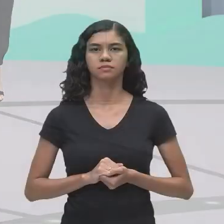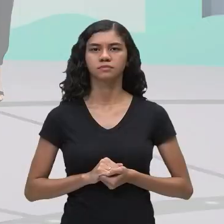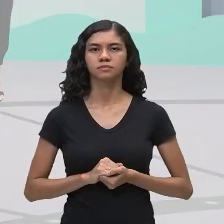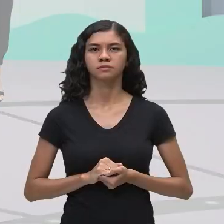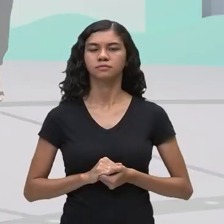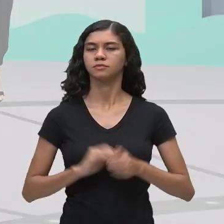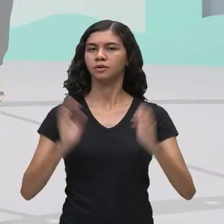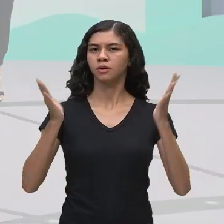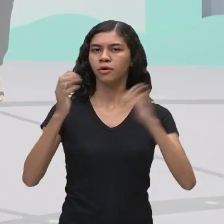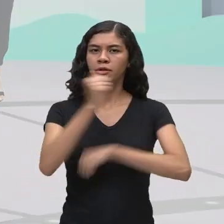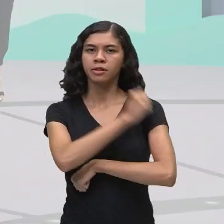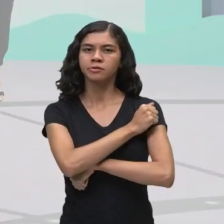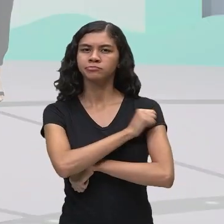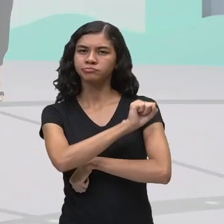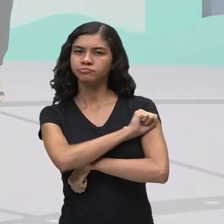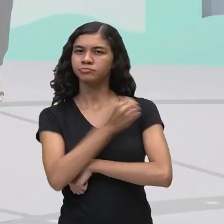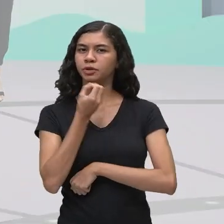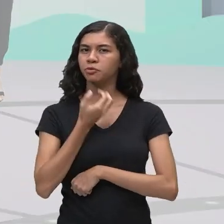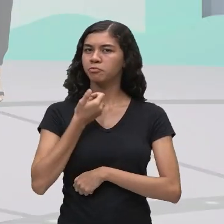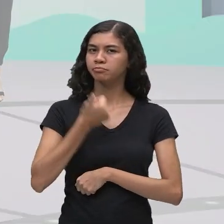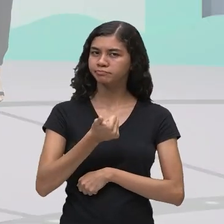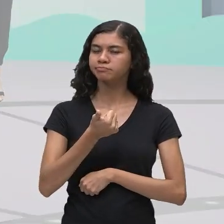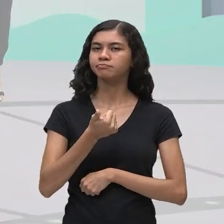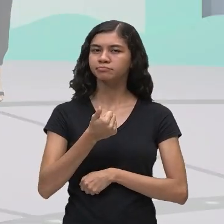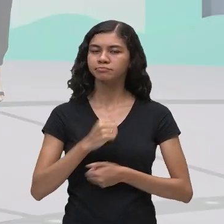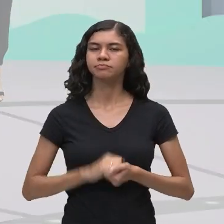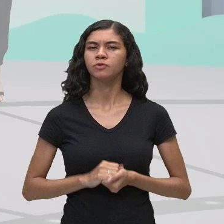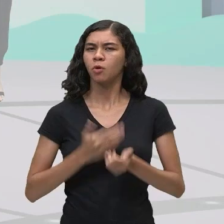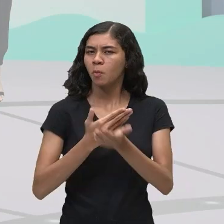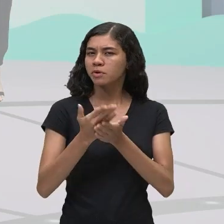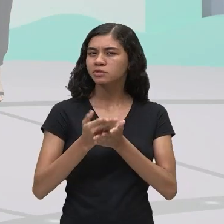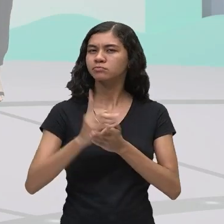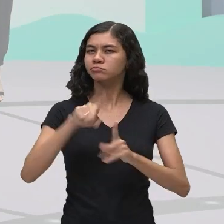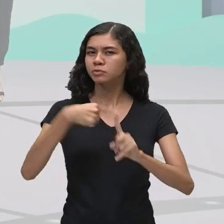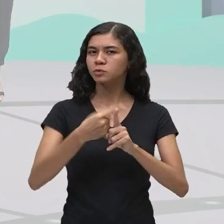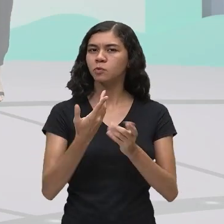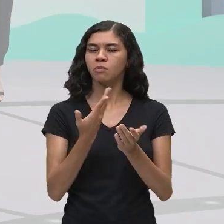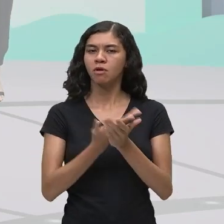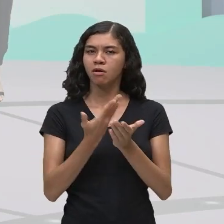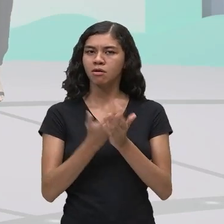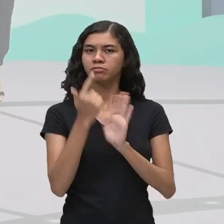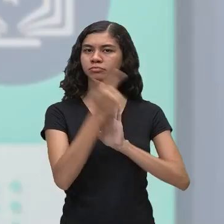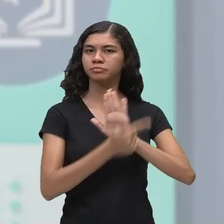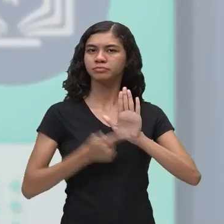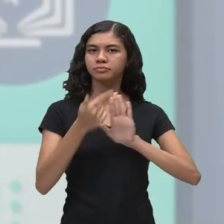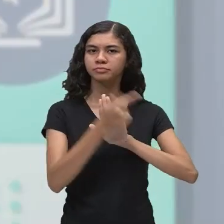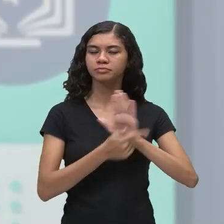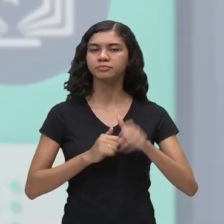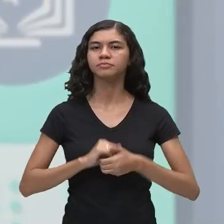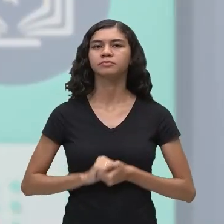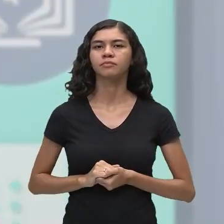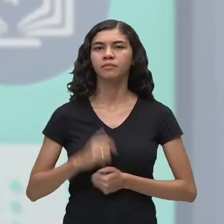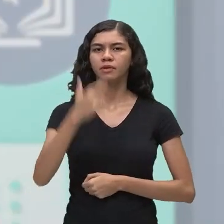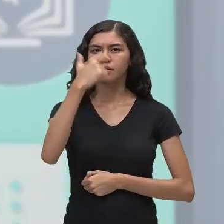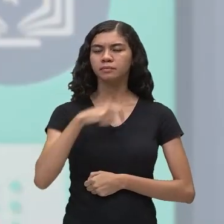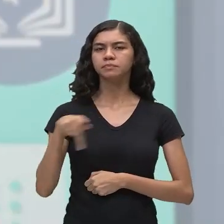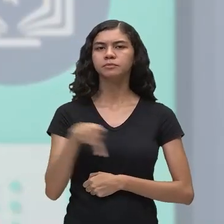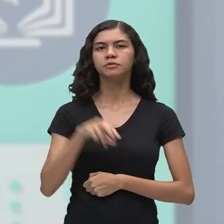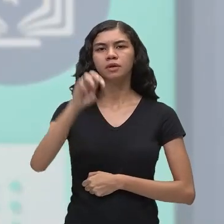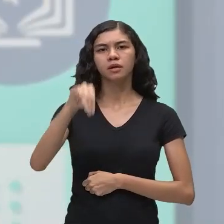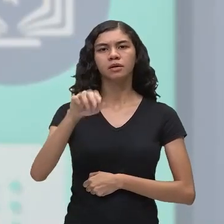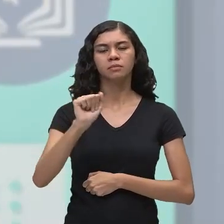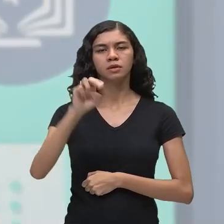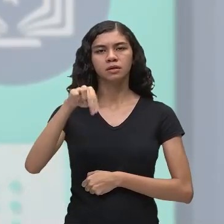Olá, alunos do 8º ano, tudo bem? Vamos dar início a mais uma aula do nosso Contraturno Digital. Eu sou a professora Manuela